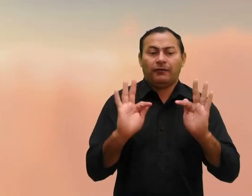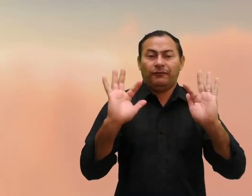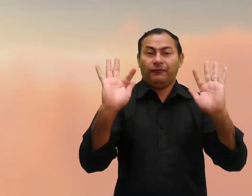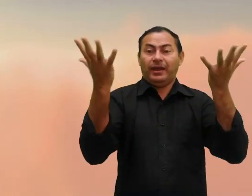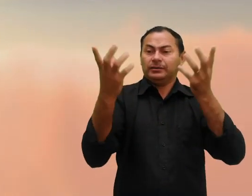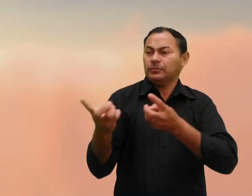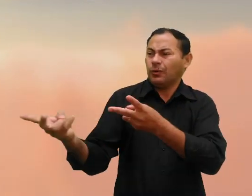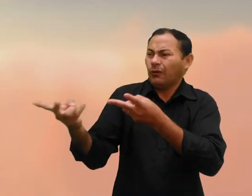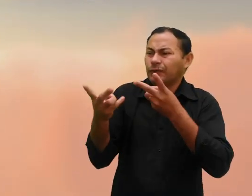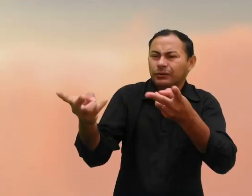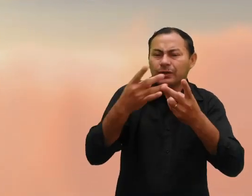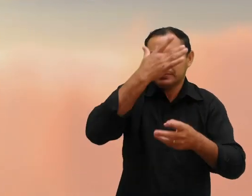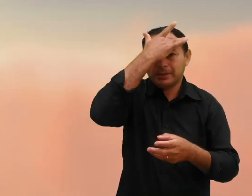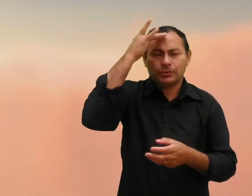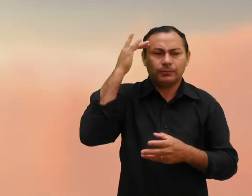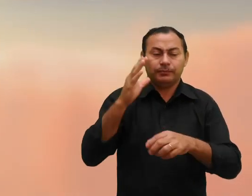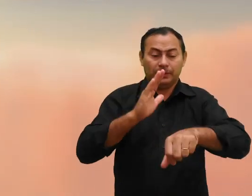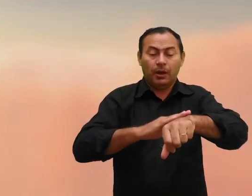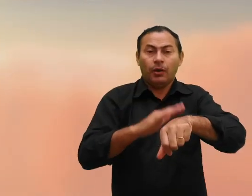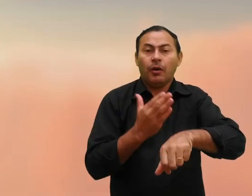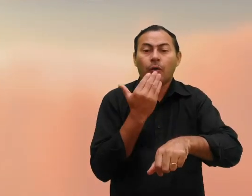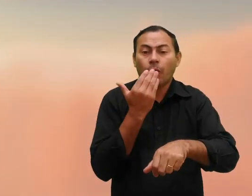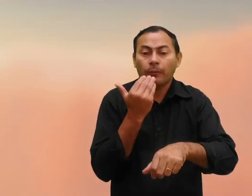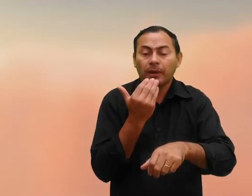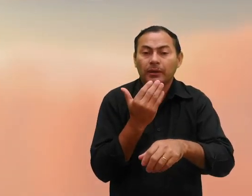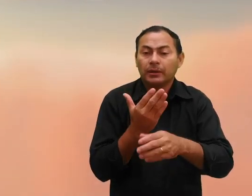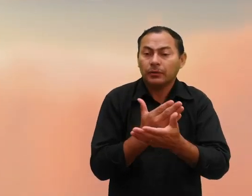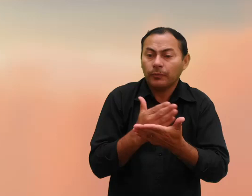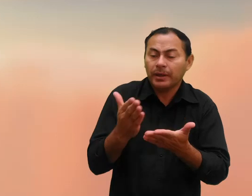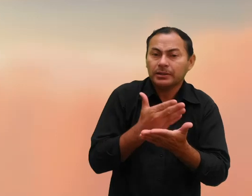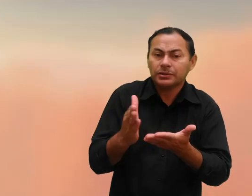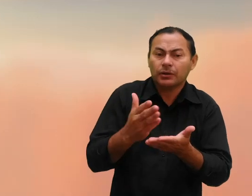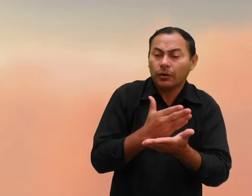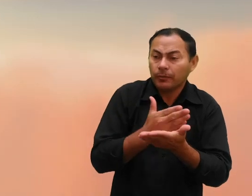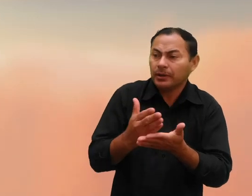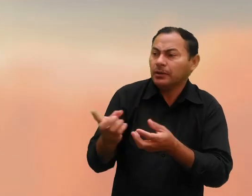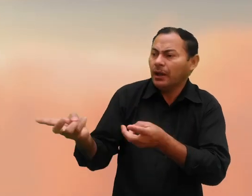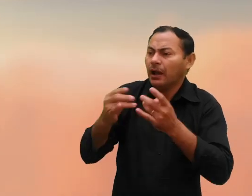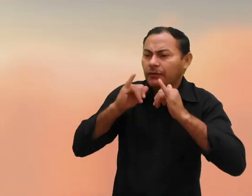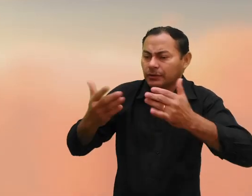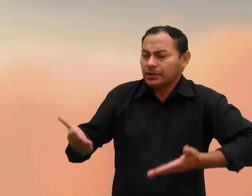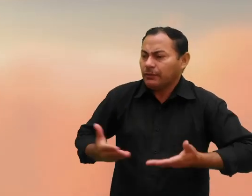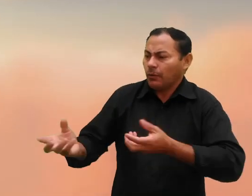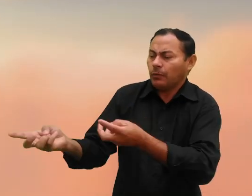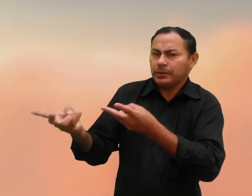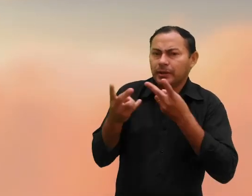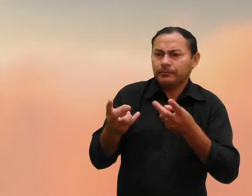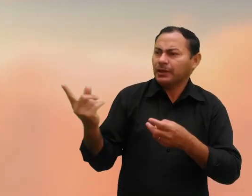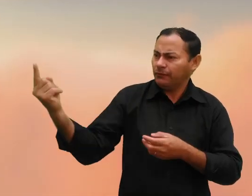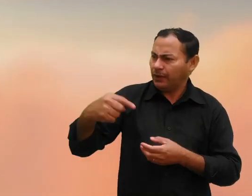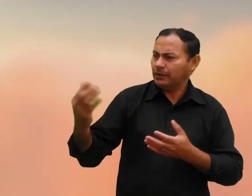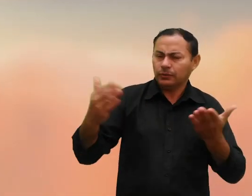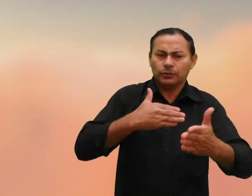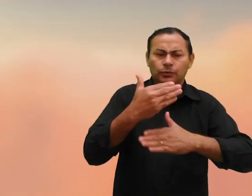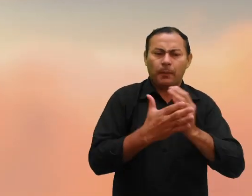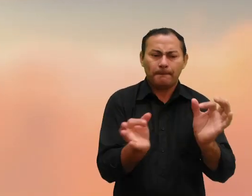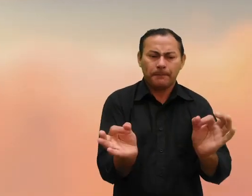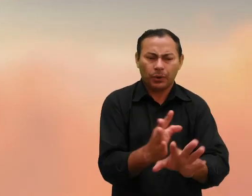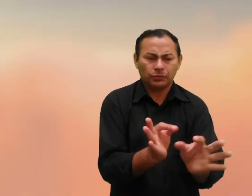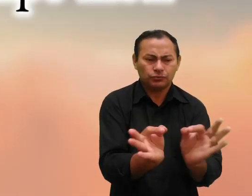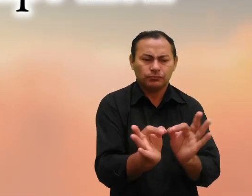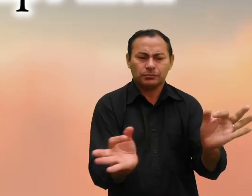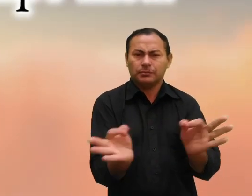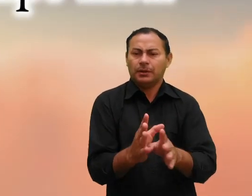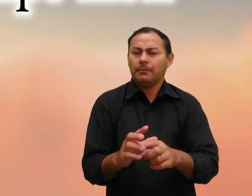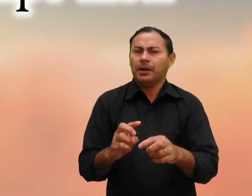grande banquete e convidou muitas pessoas. Na hora de começar, enviou seu servo para dizer aos que haviam sido convidados: venham, pois, tudo já está